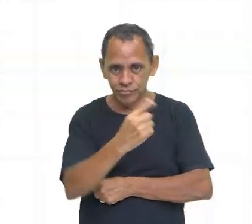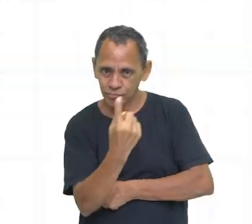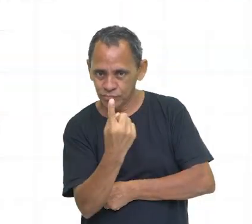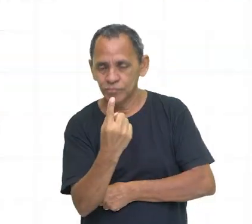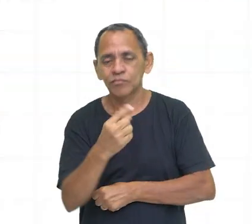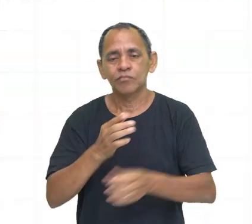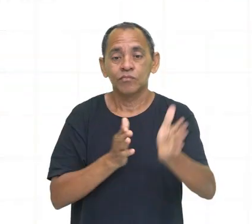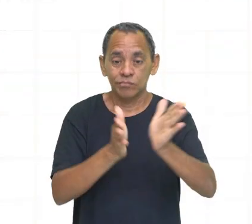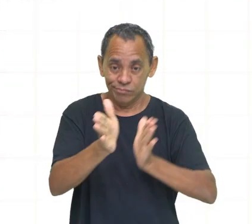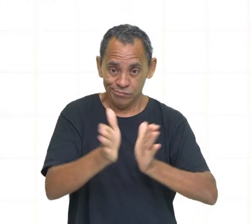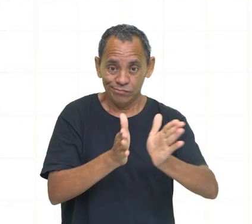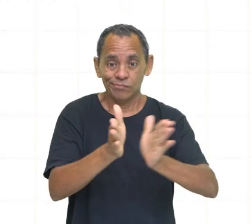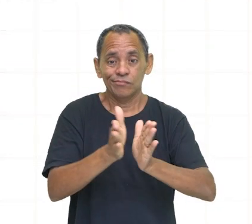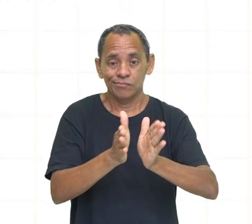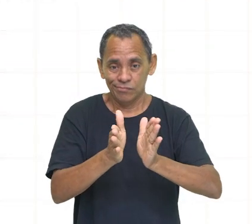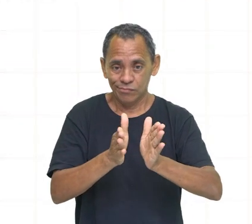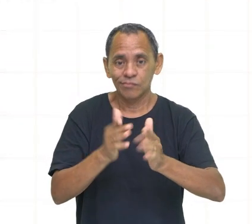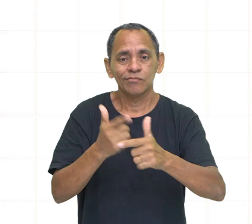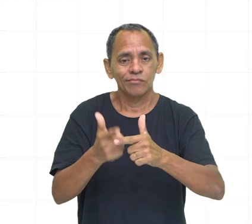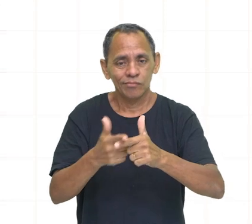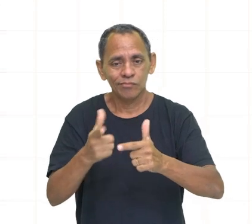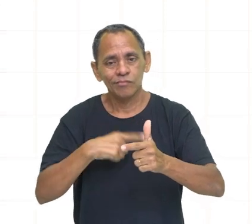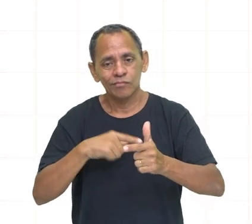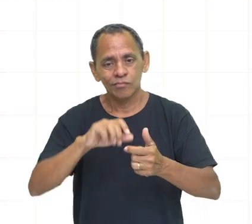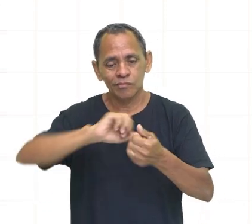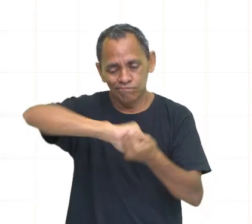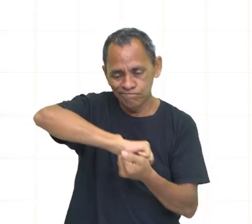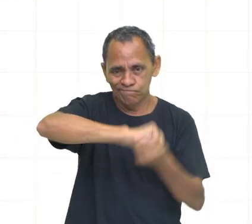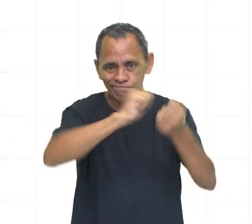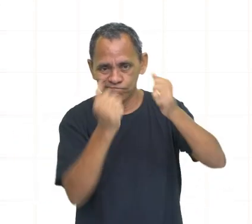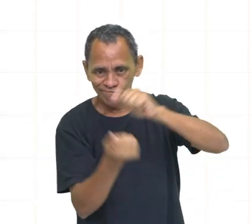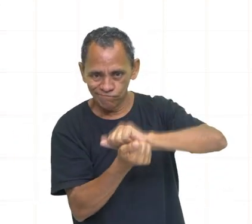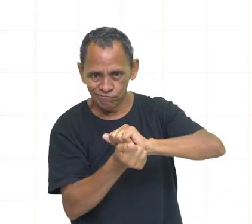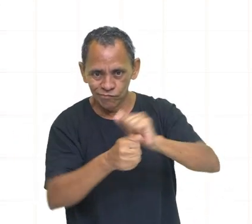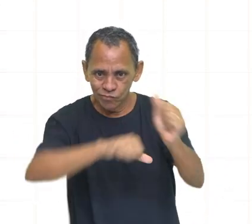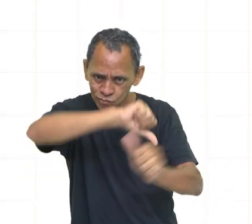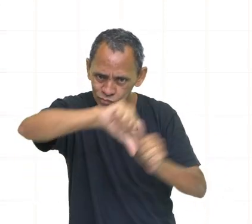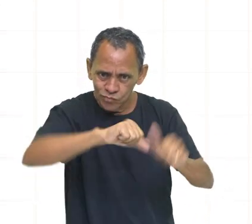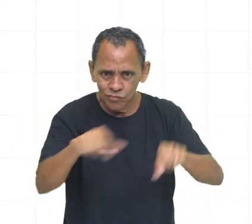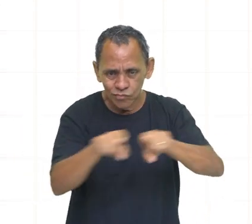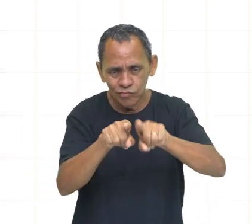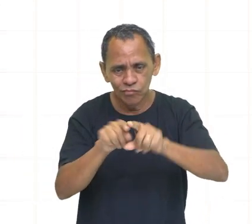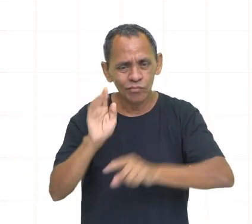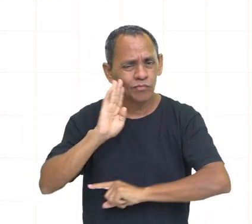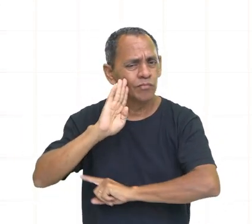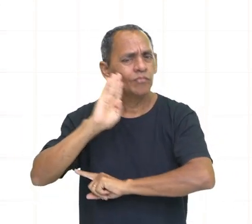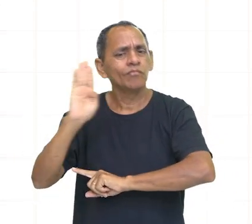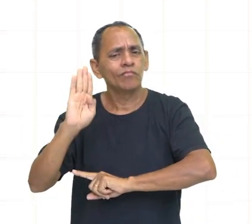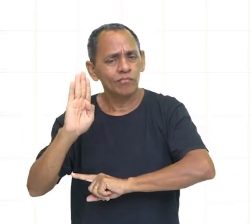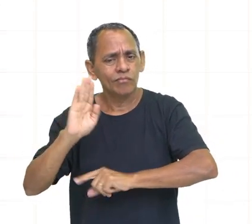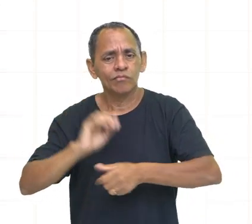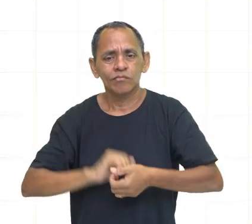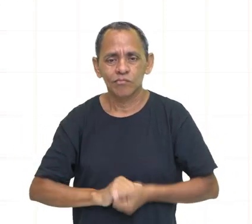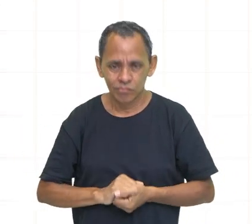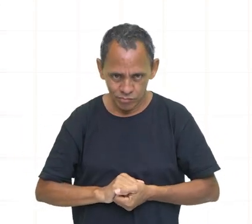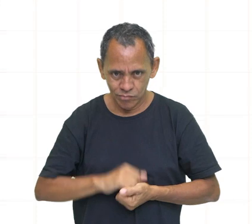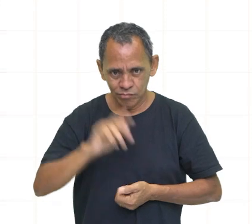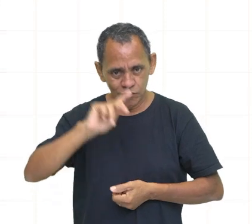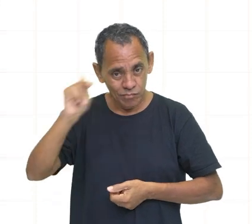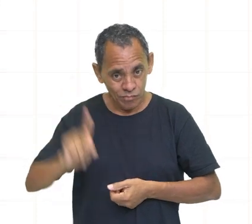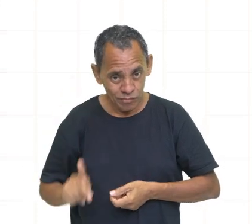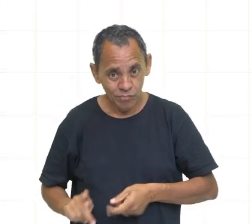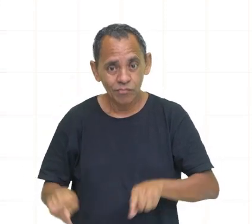só. Período turbulento e de transição, mas também um momento crucial na